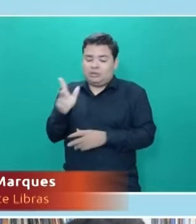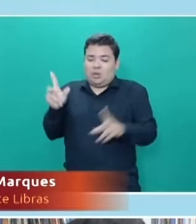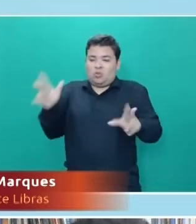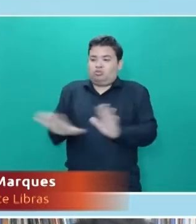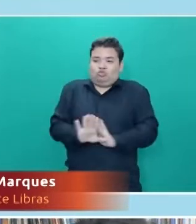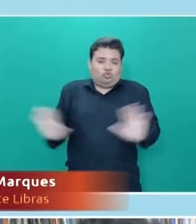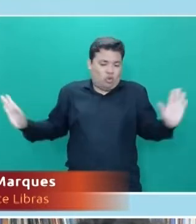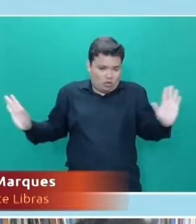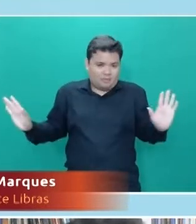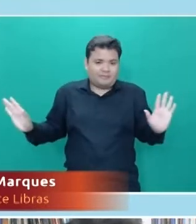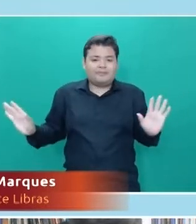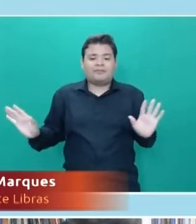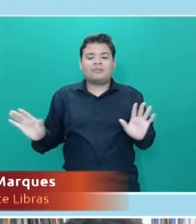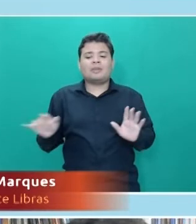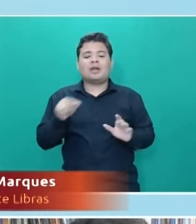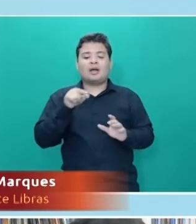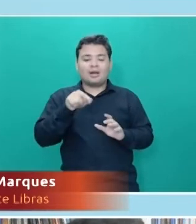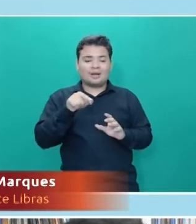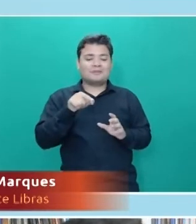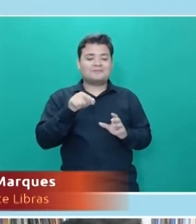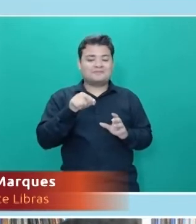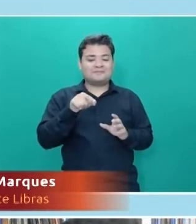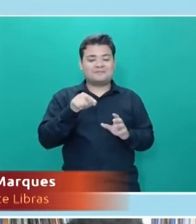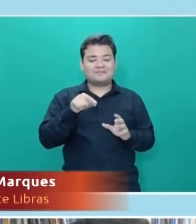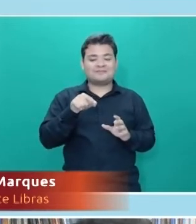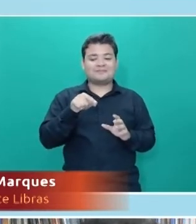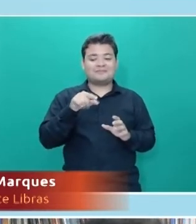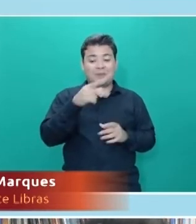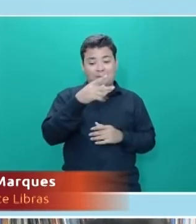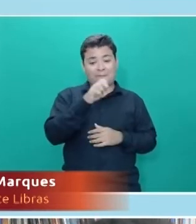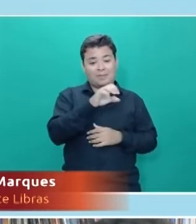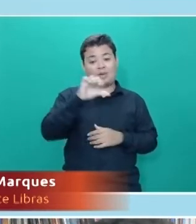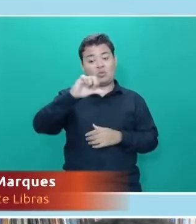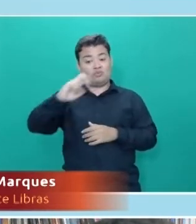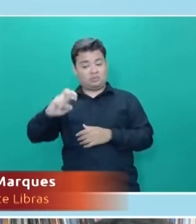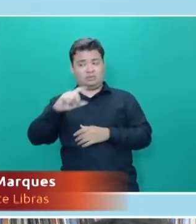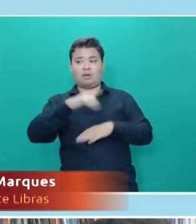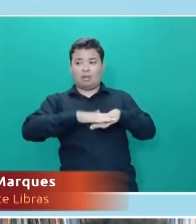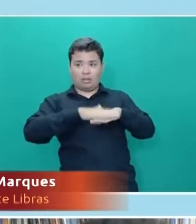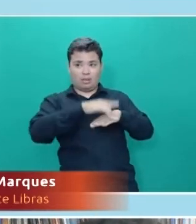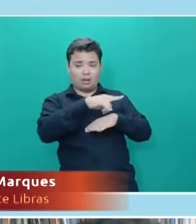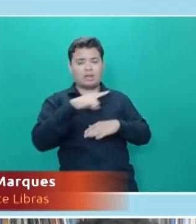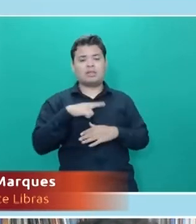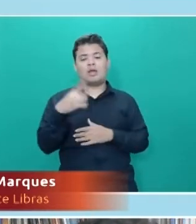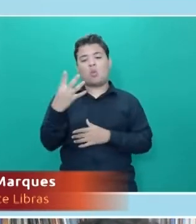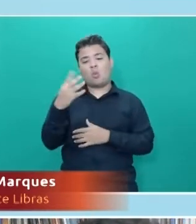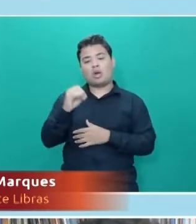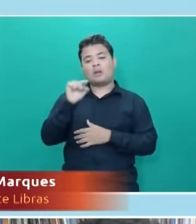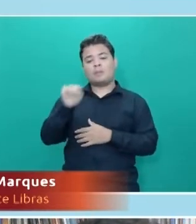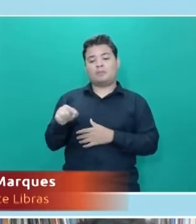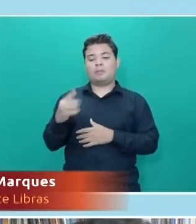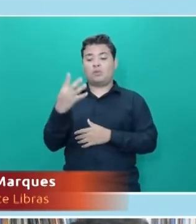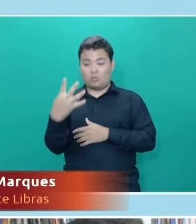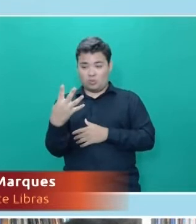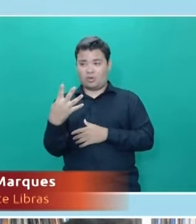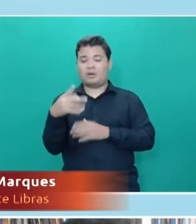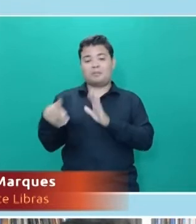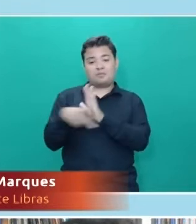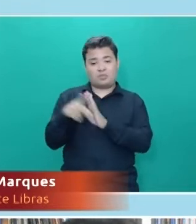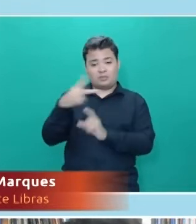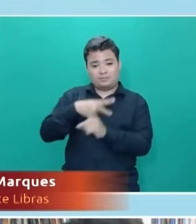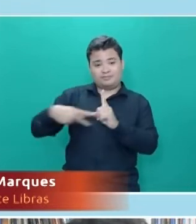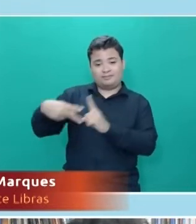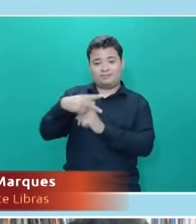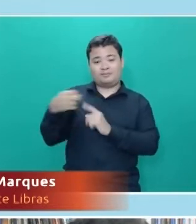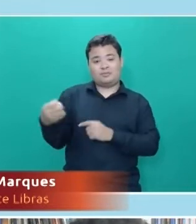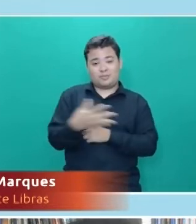a PEC 95 fez isso, e aí ele tem 40,4% na nova Previdência e os outros 10%